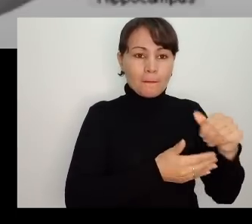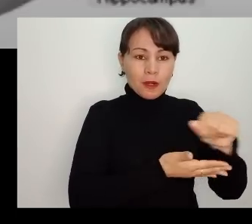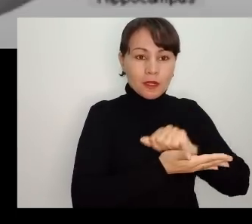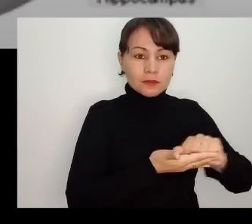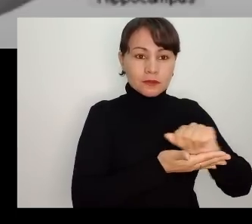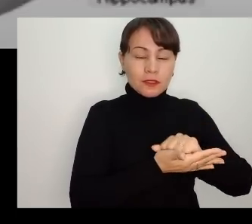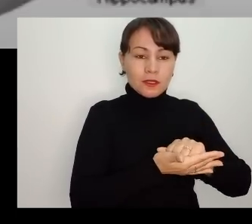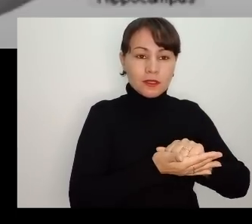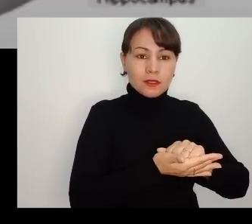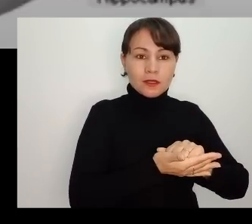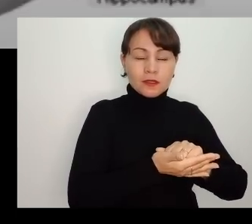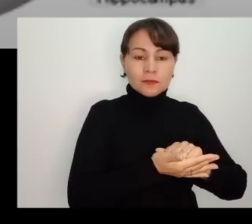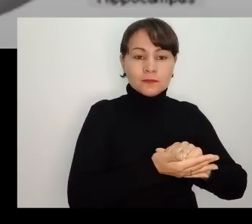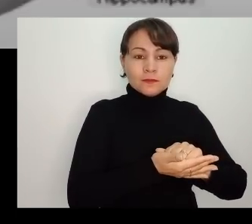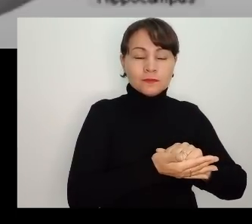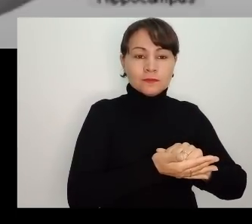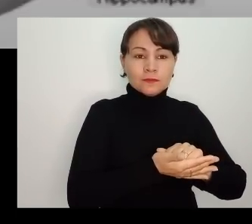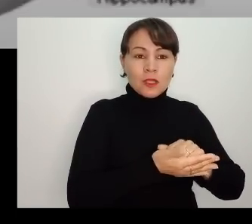áreas corticais,